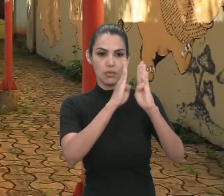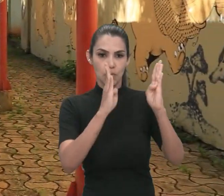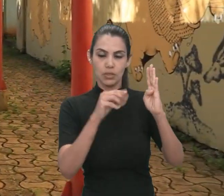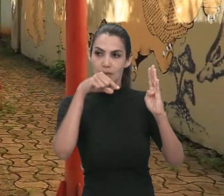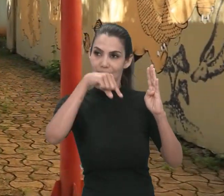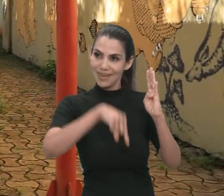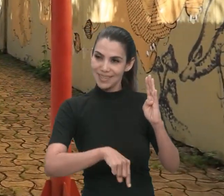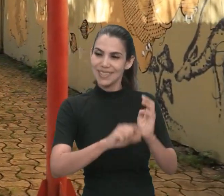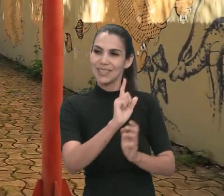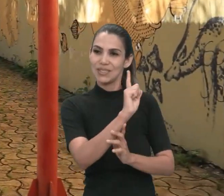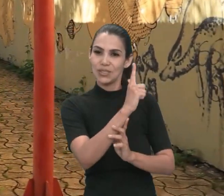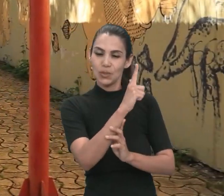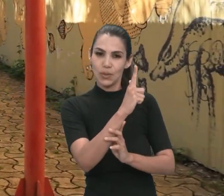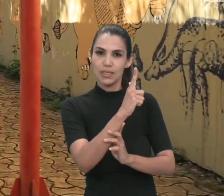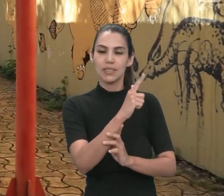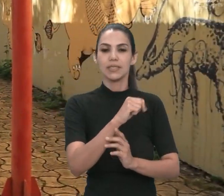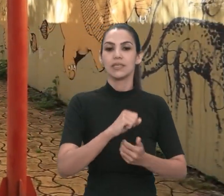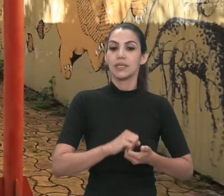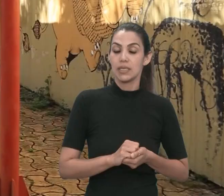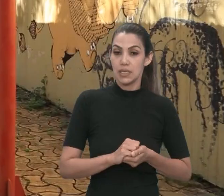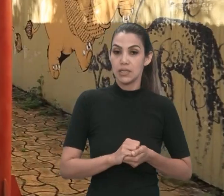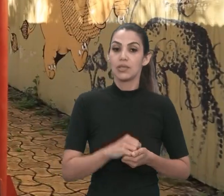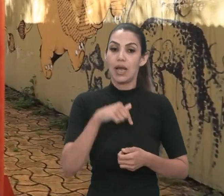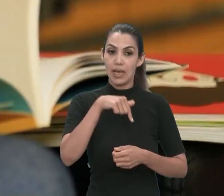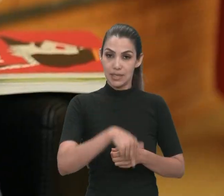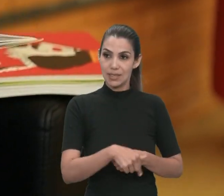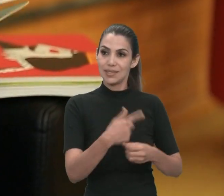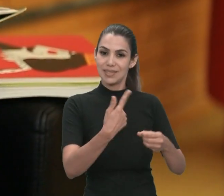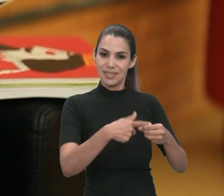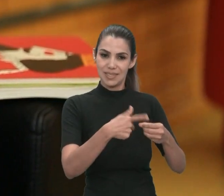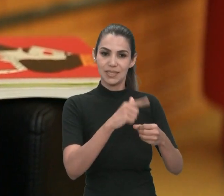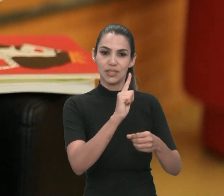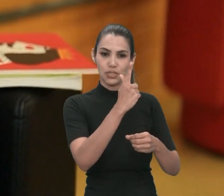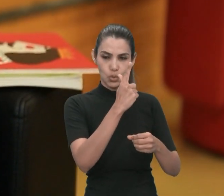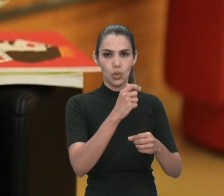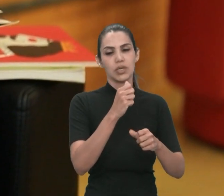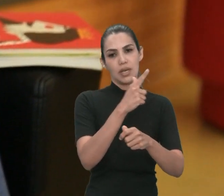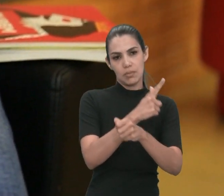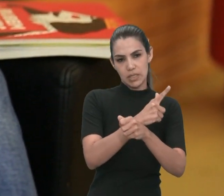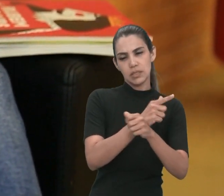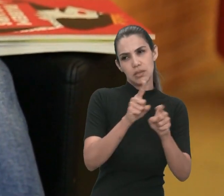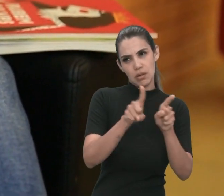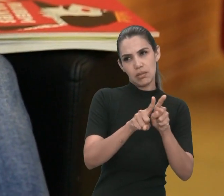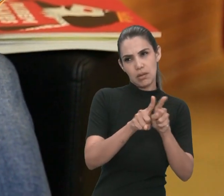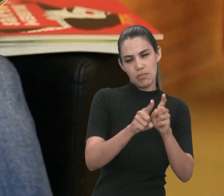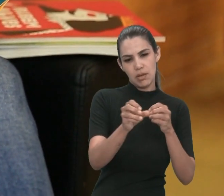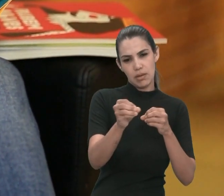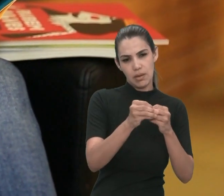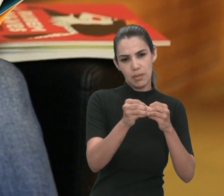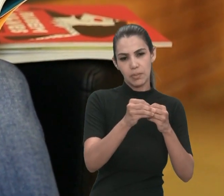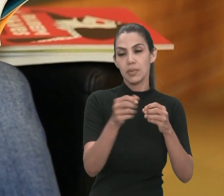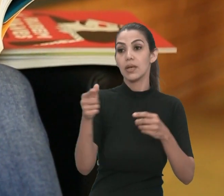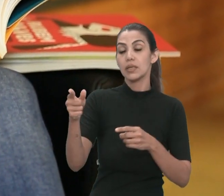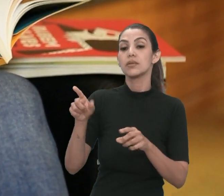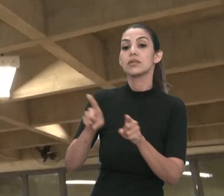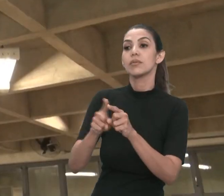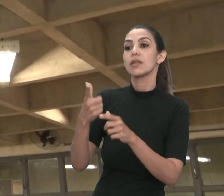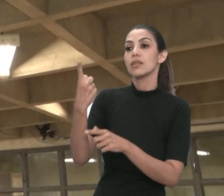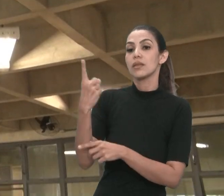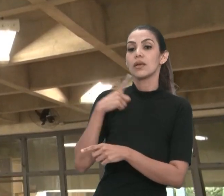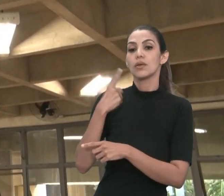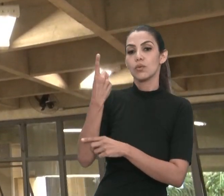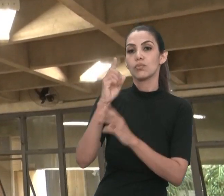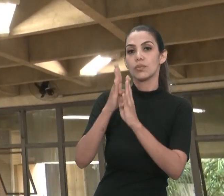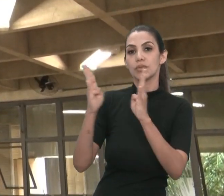Regional Goiânia, na cidade de Goiânia, na verdade, né, que Aparecida também é Regional Goiânia, uma na cidade de Aparecida e uma na cidade de